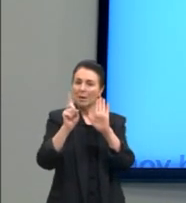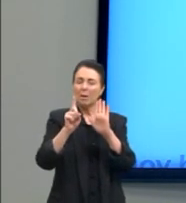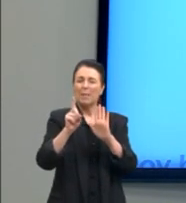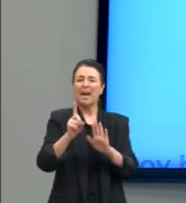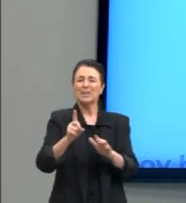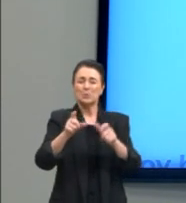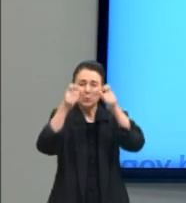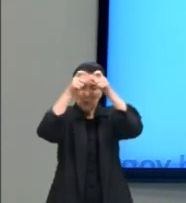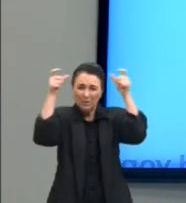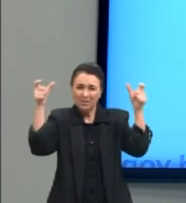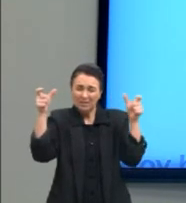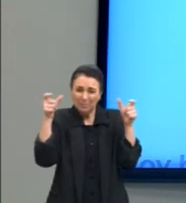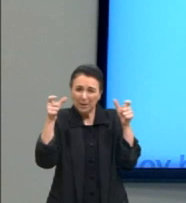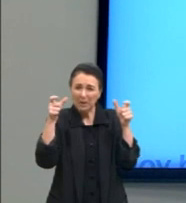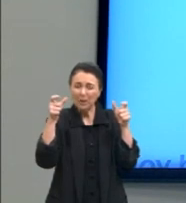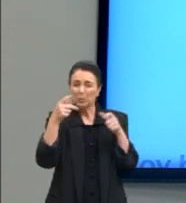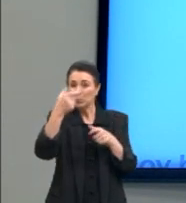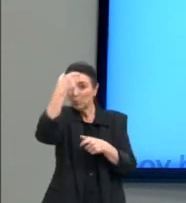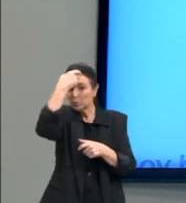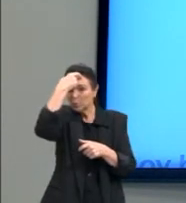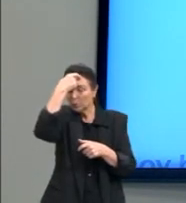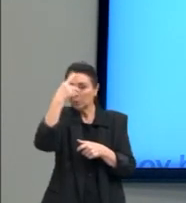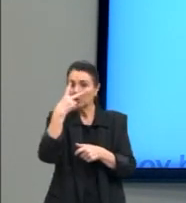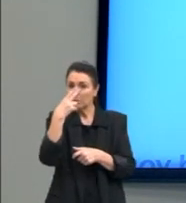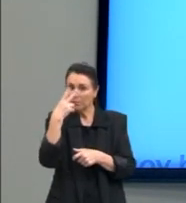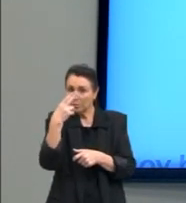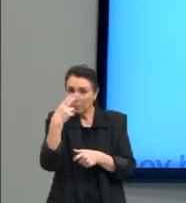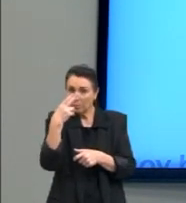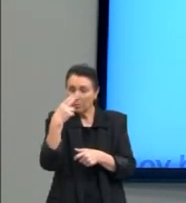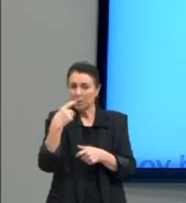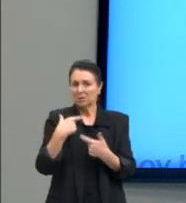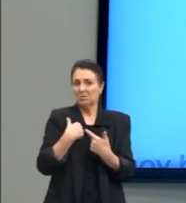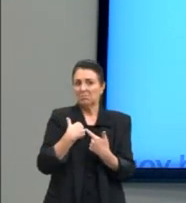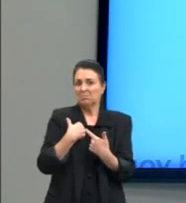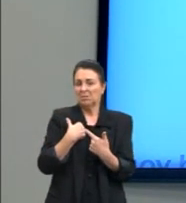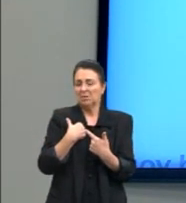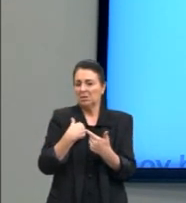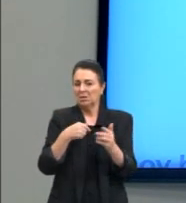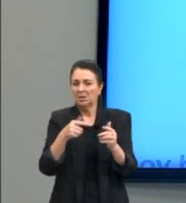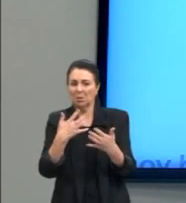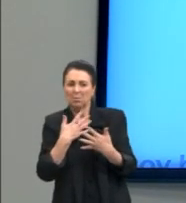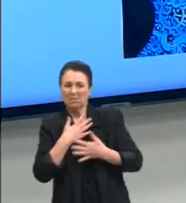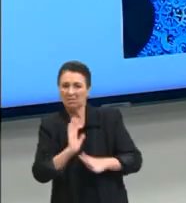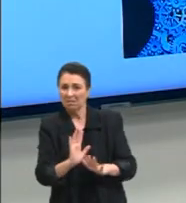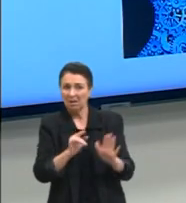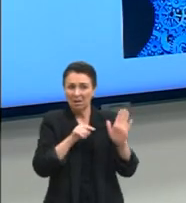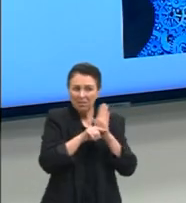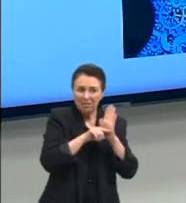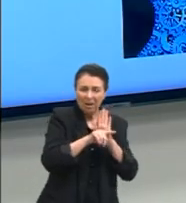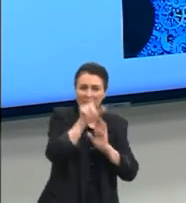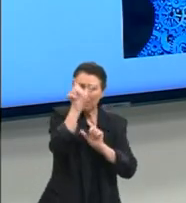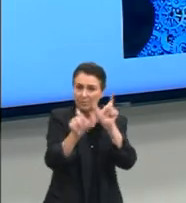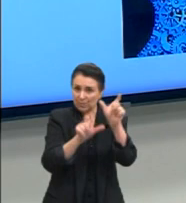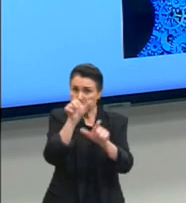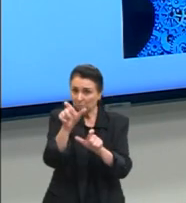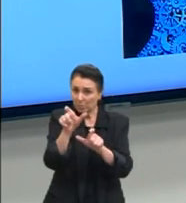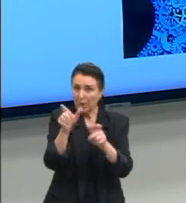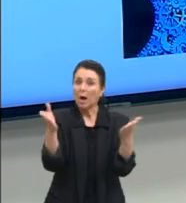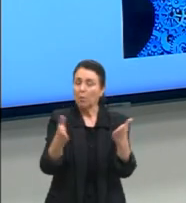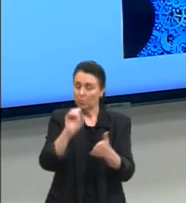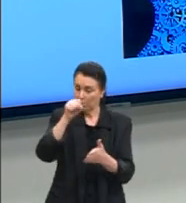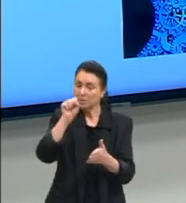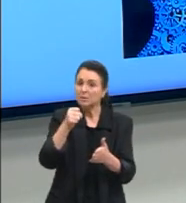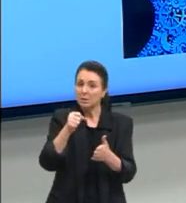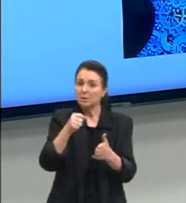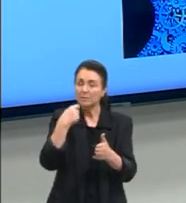ou mitológico que dependia muito da subjetividade as pessoas é investigativo né é necessário